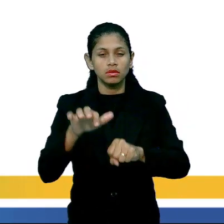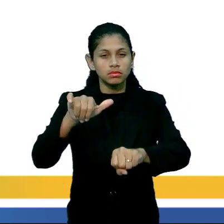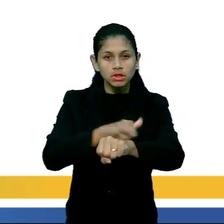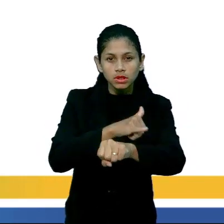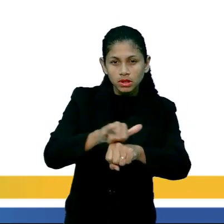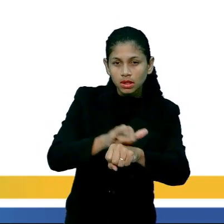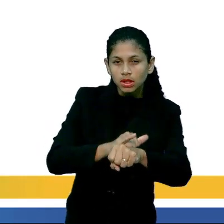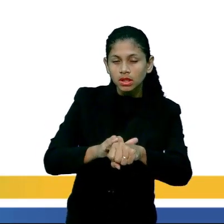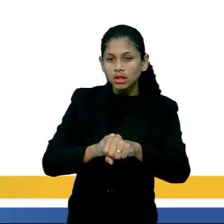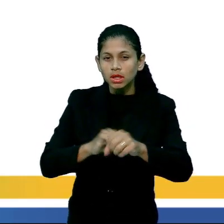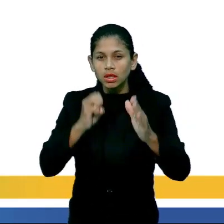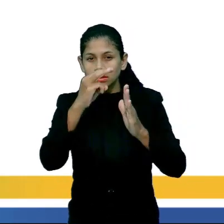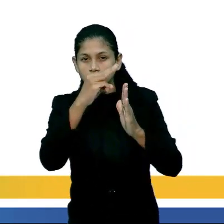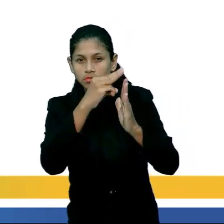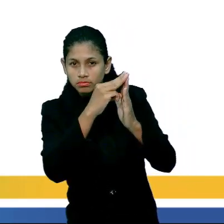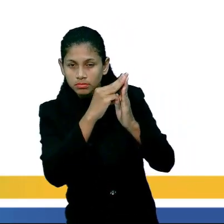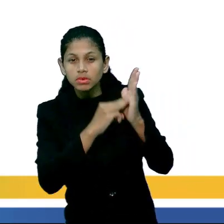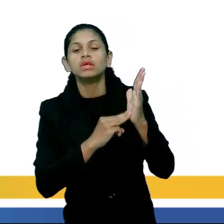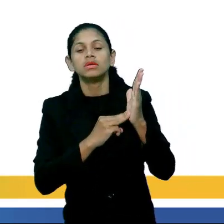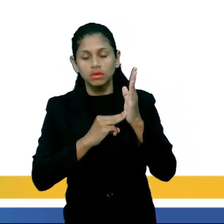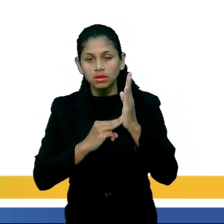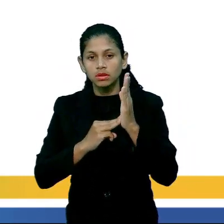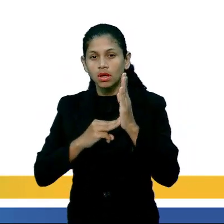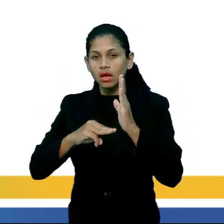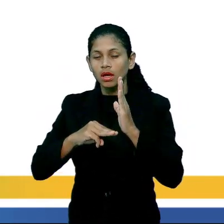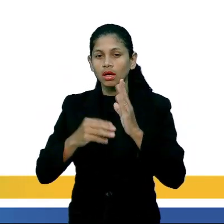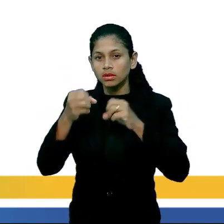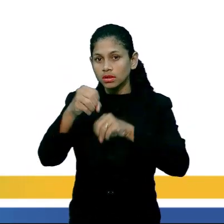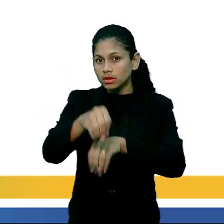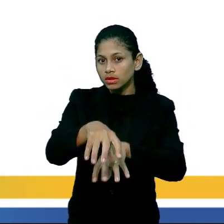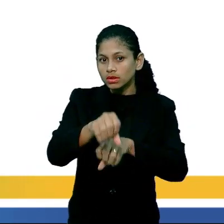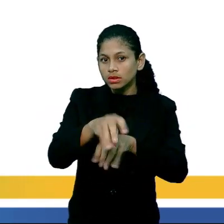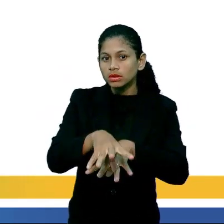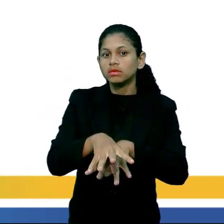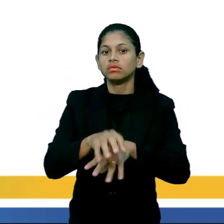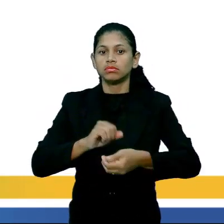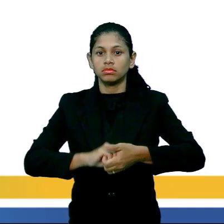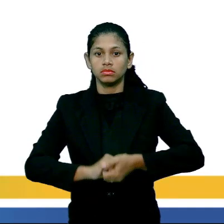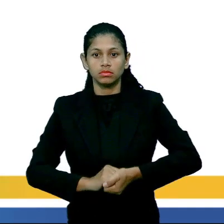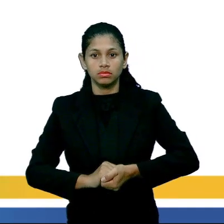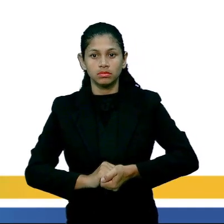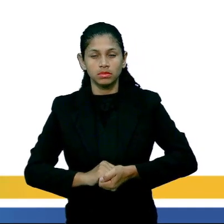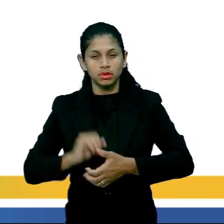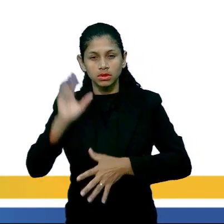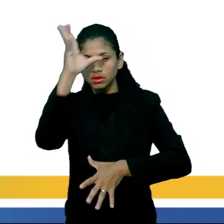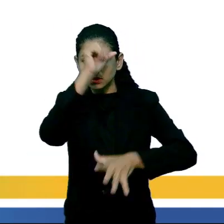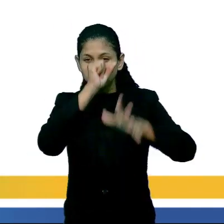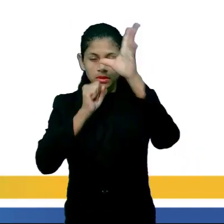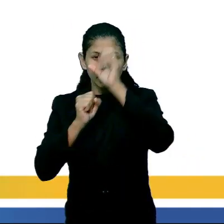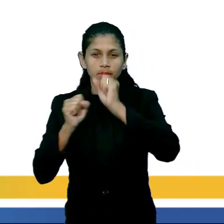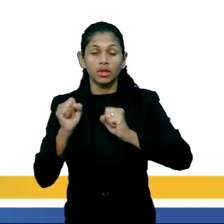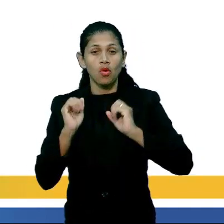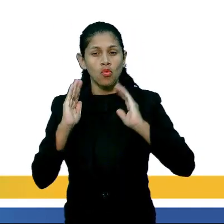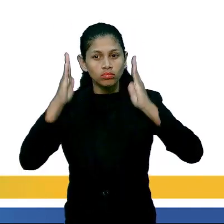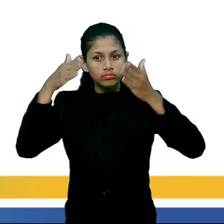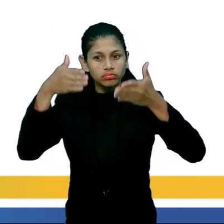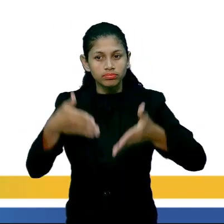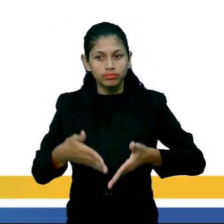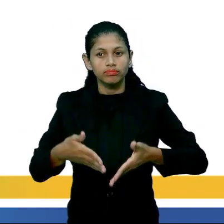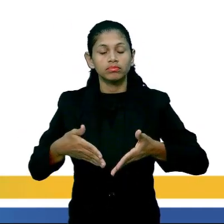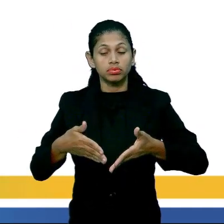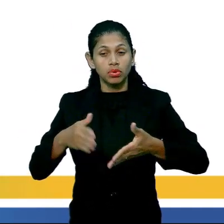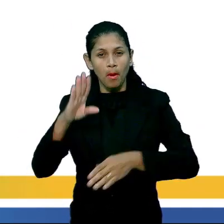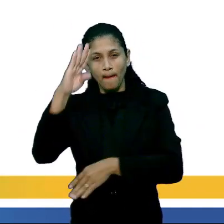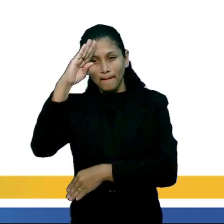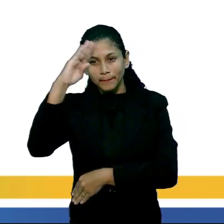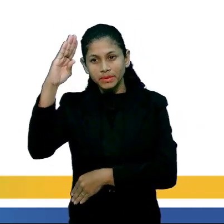ensino e aprendizagem. O foco central desse workshop esteve: letra A, na necessidade